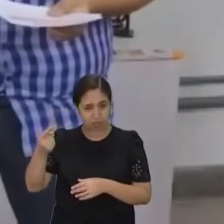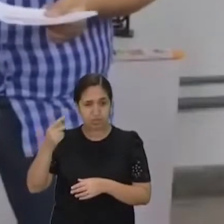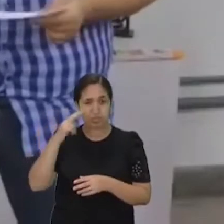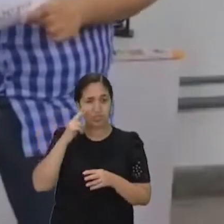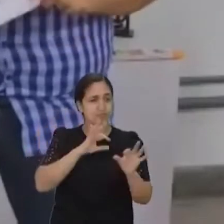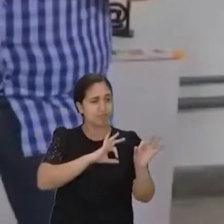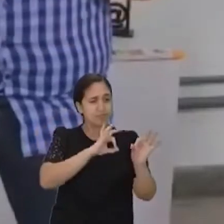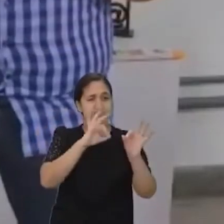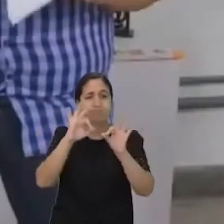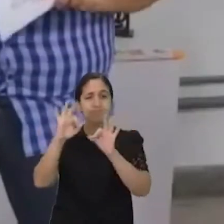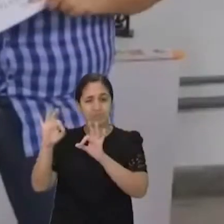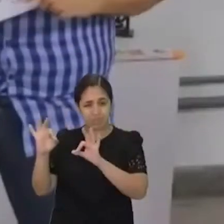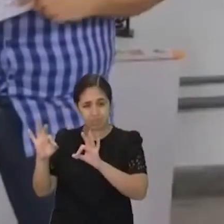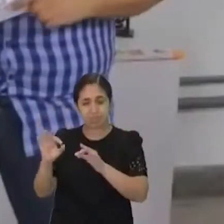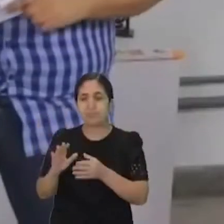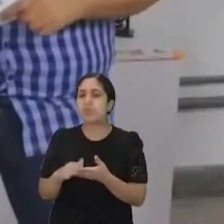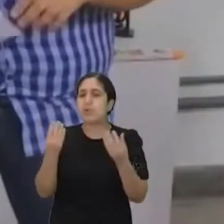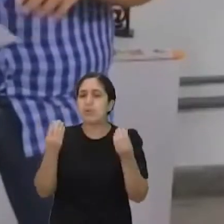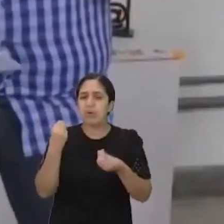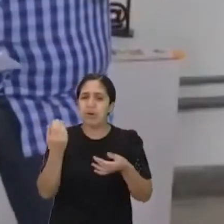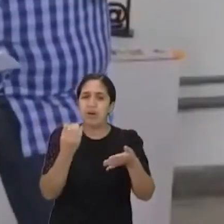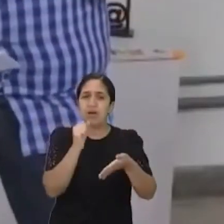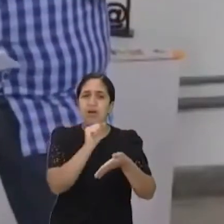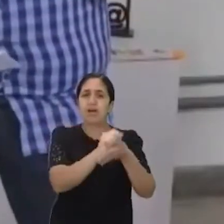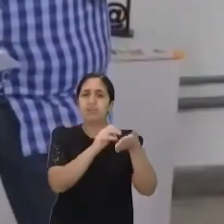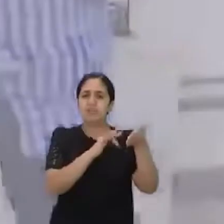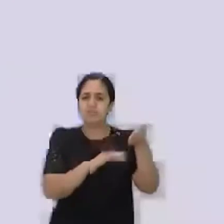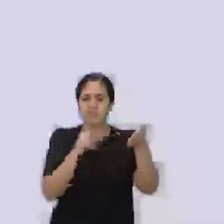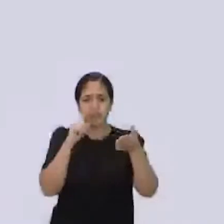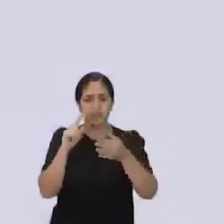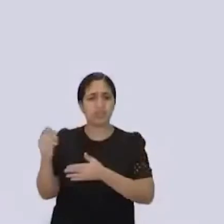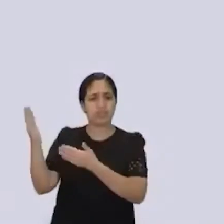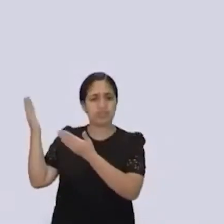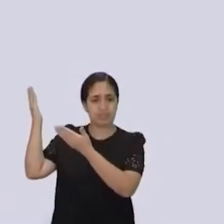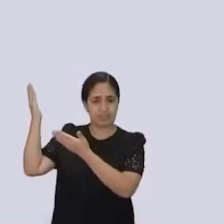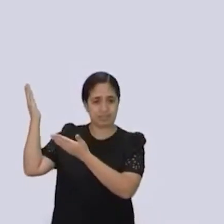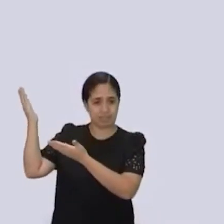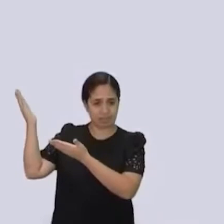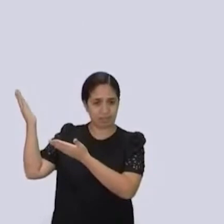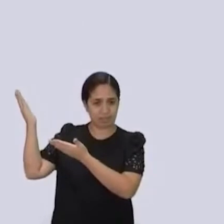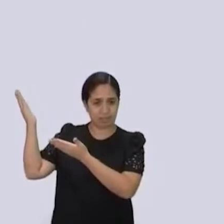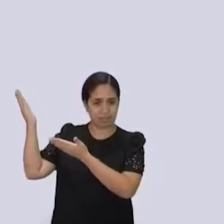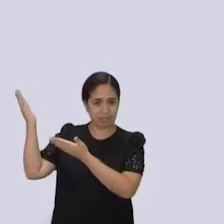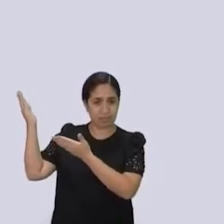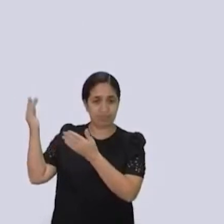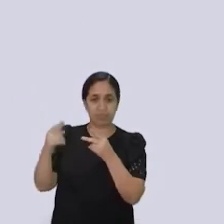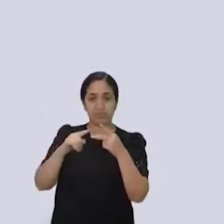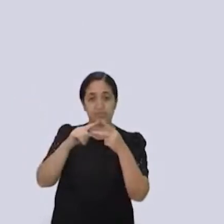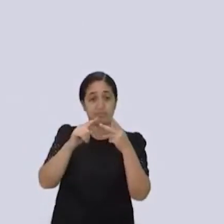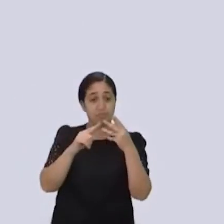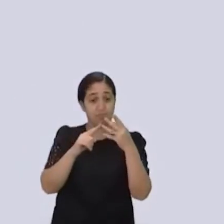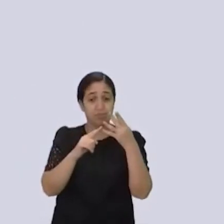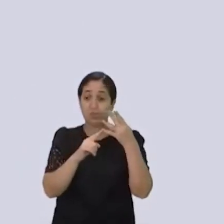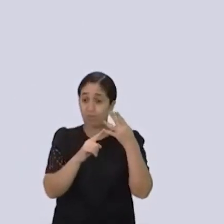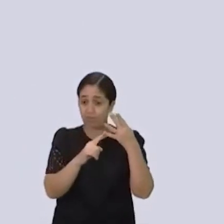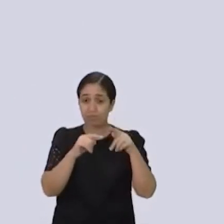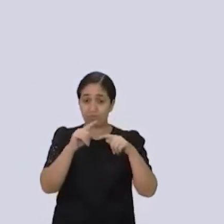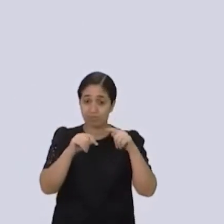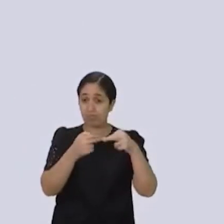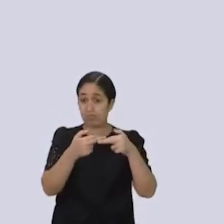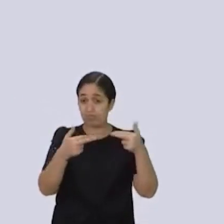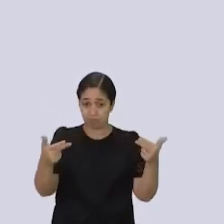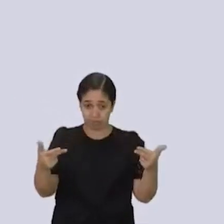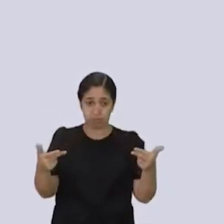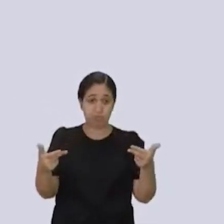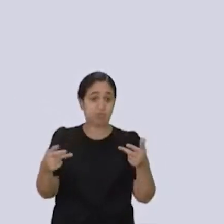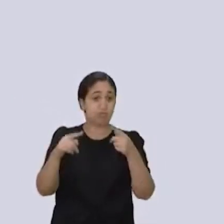por vocês. Como é que funciona essa atividade? Vocês estão vendo aí na tela, eu enumerei 4 tipos de produtos e